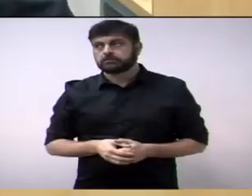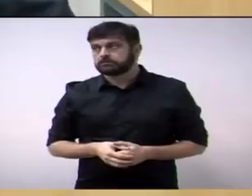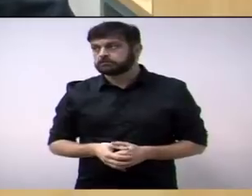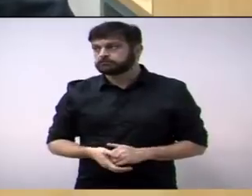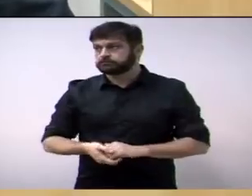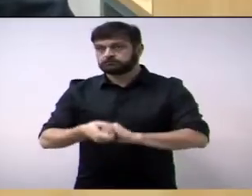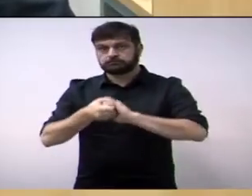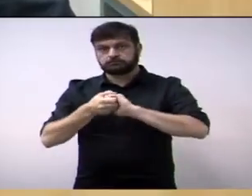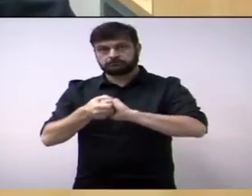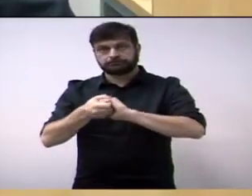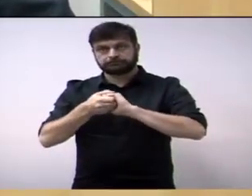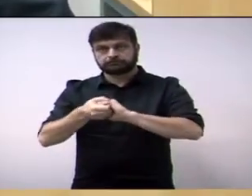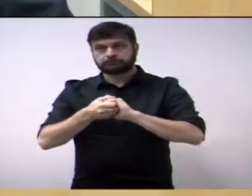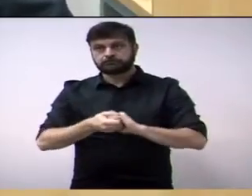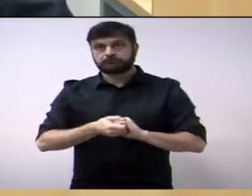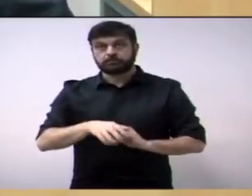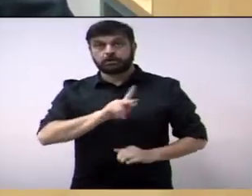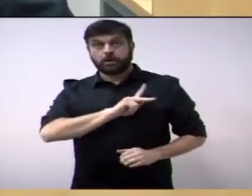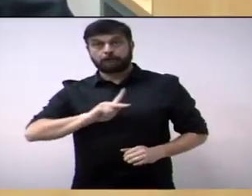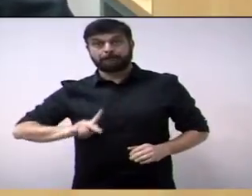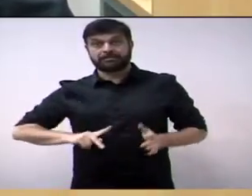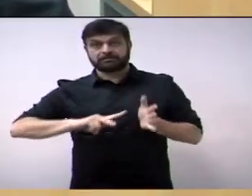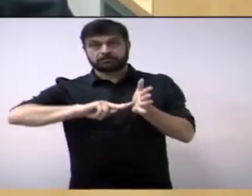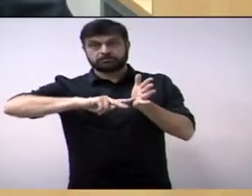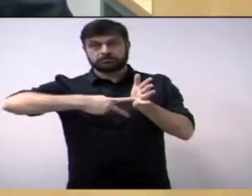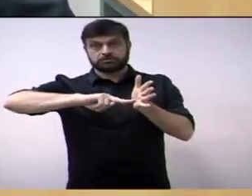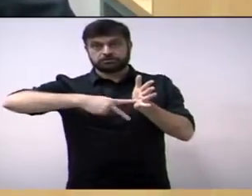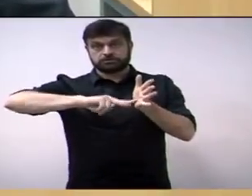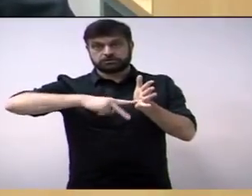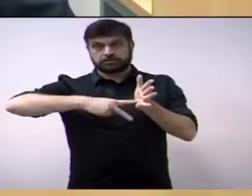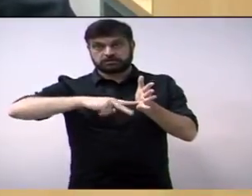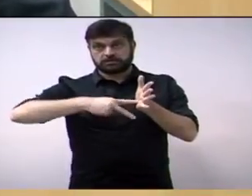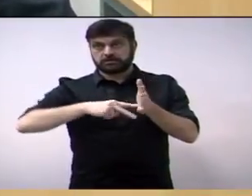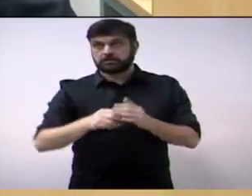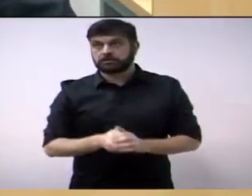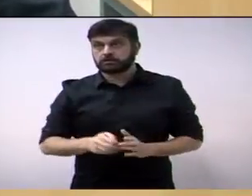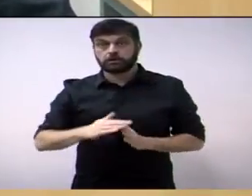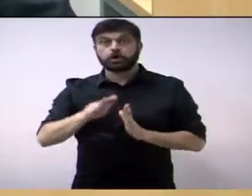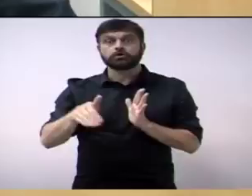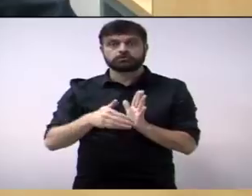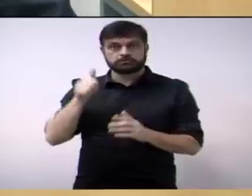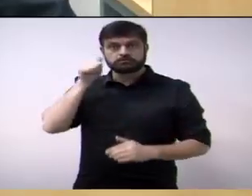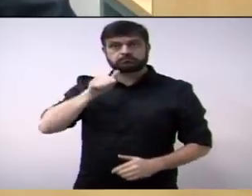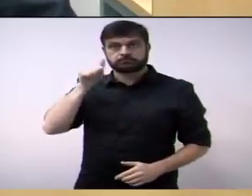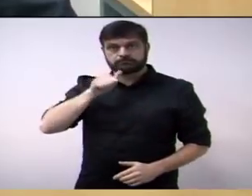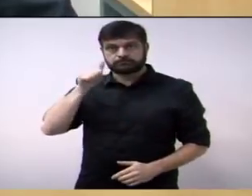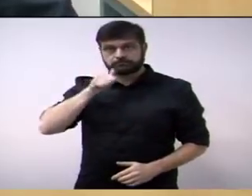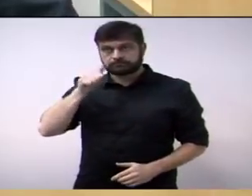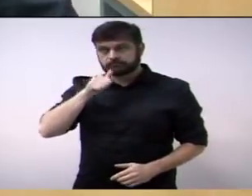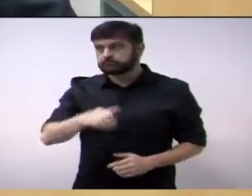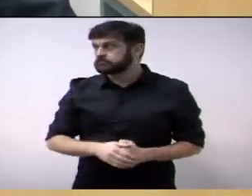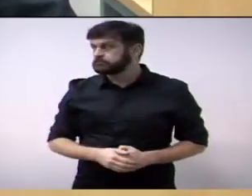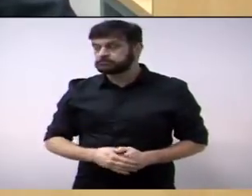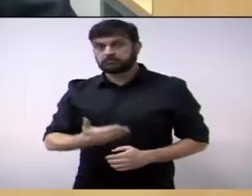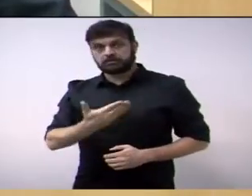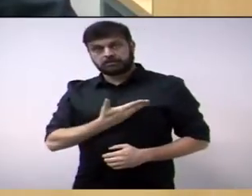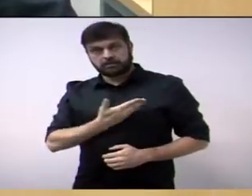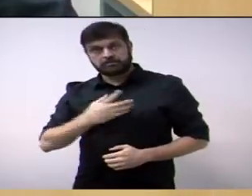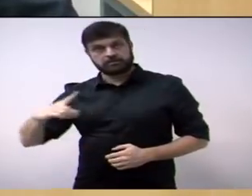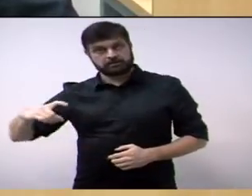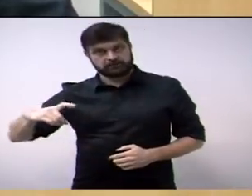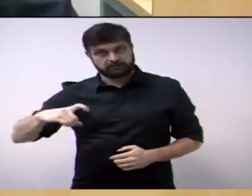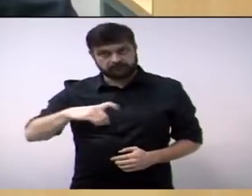cumprimentar a presidenta do sindicato, a senhorita Cláudia, e em nome dela, todas as mulheres, minha amiga Fábia